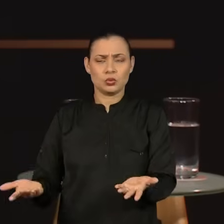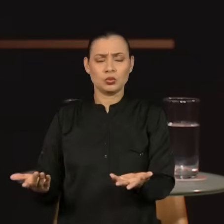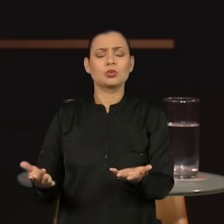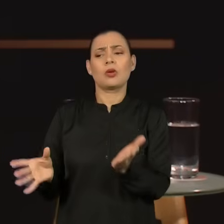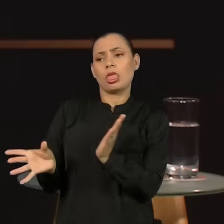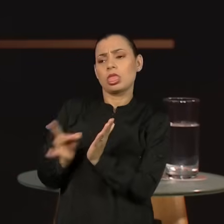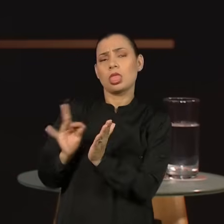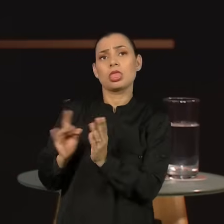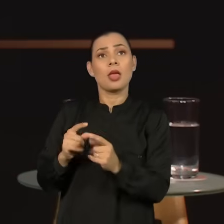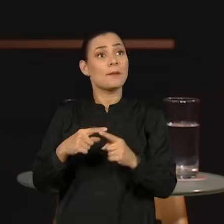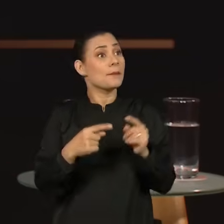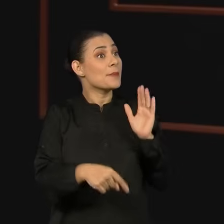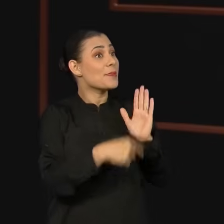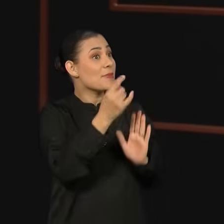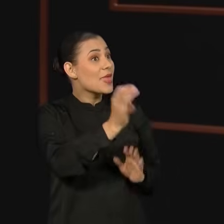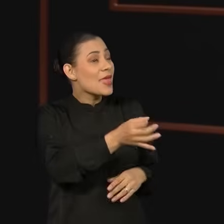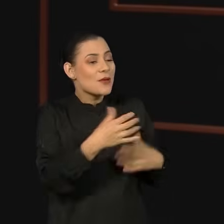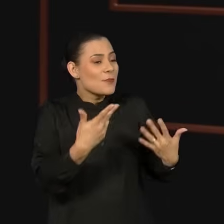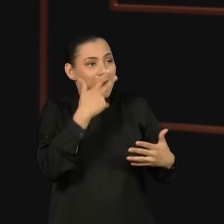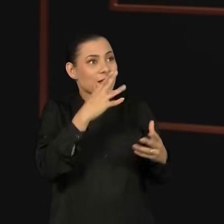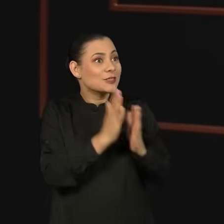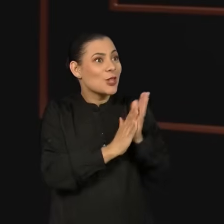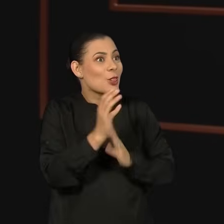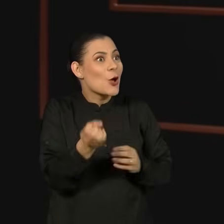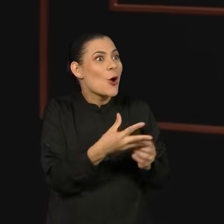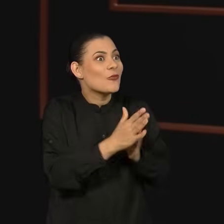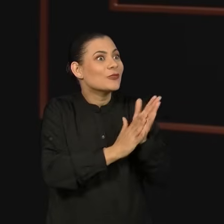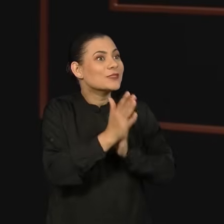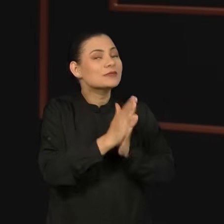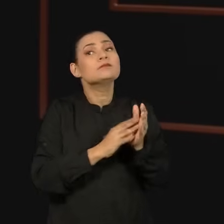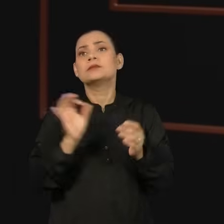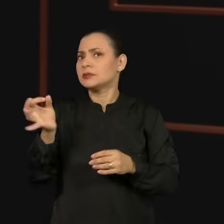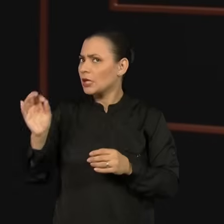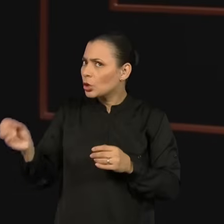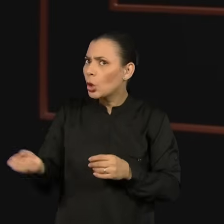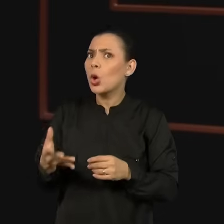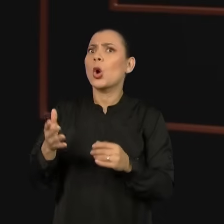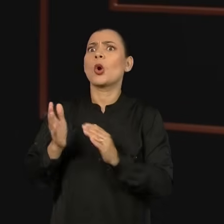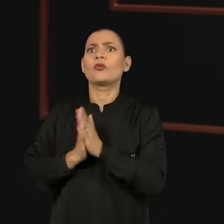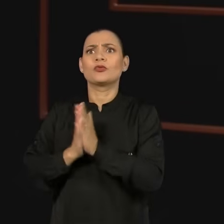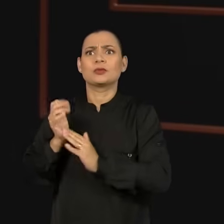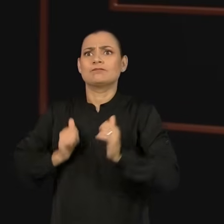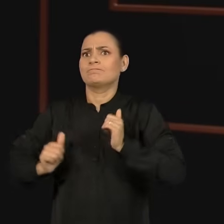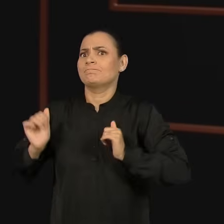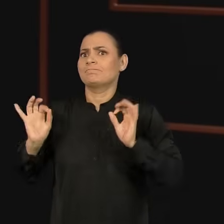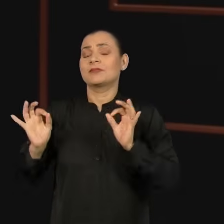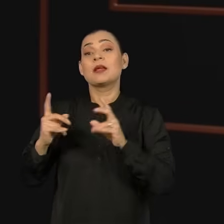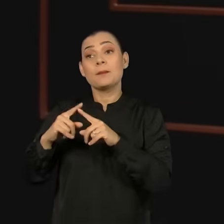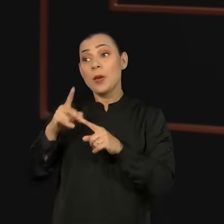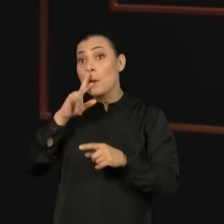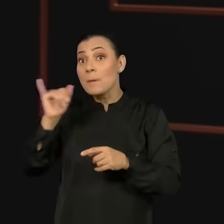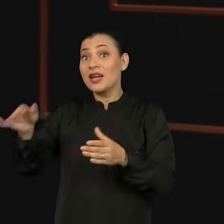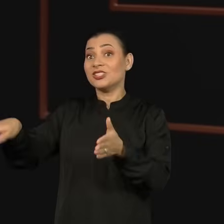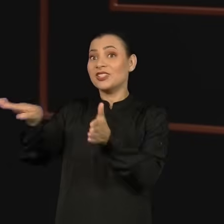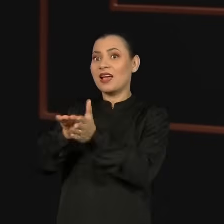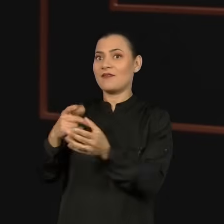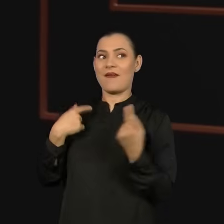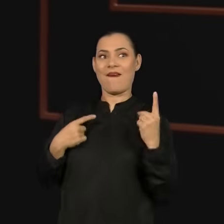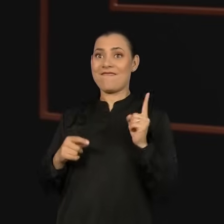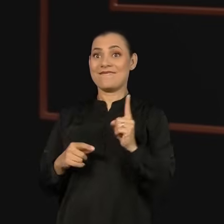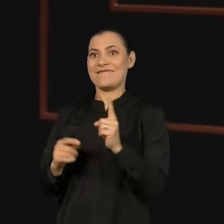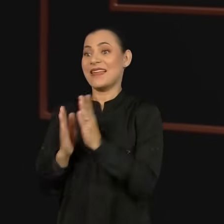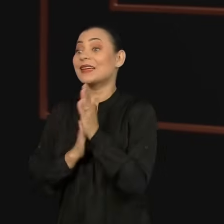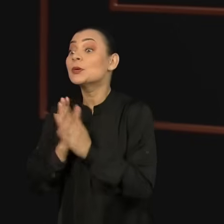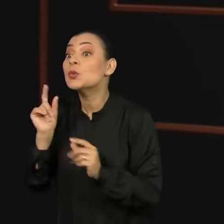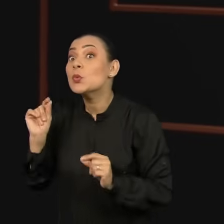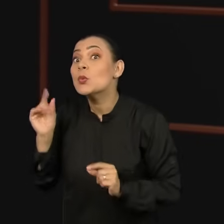reparte. Hã? Em primeira mão. Em primeira mão, exatamente. E aí, tanto que quando meu pai chegava, assim, eu ia lá para ver o que ele estava